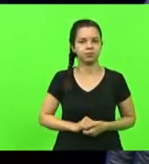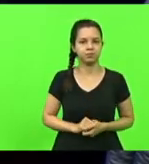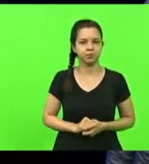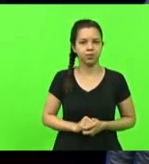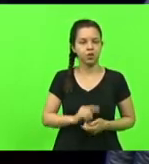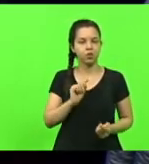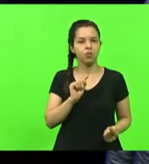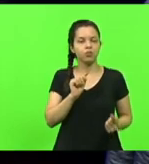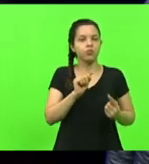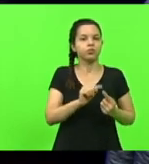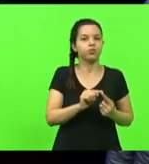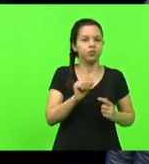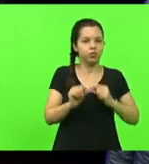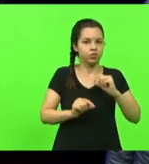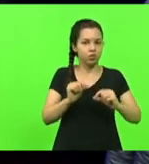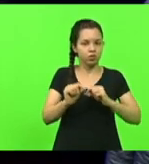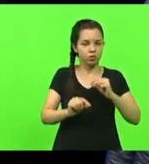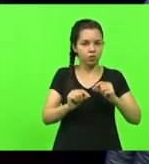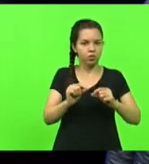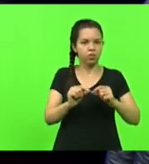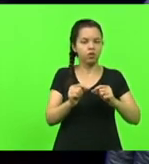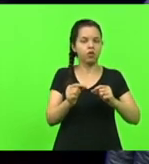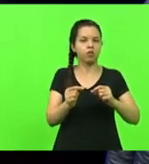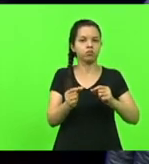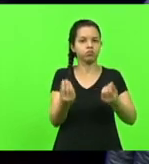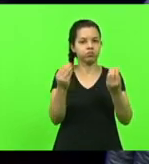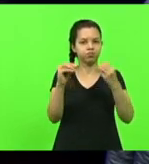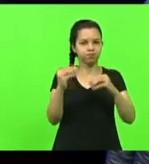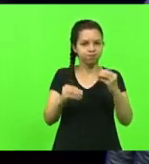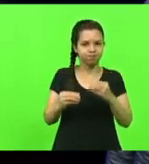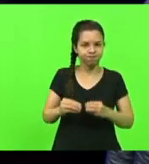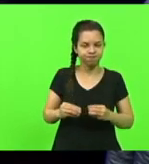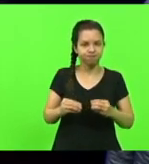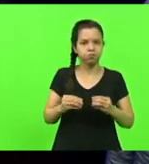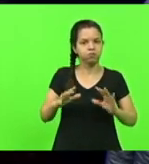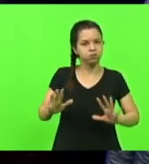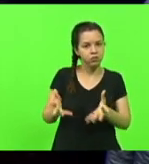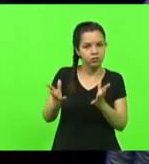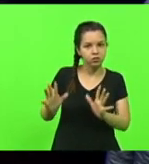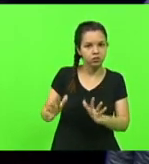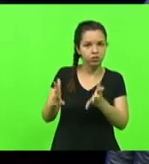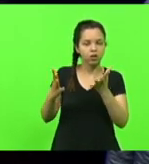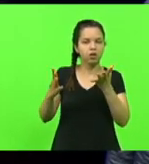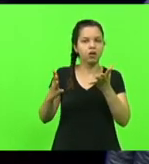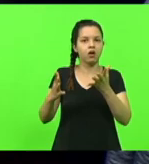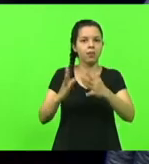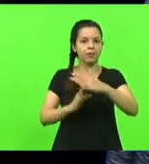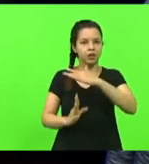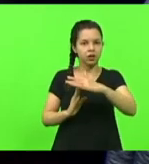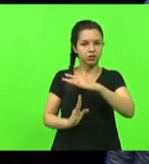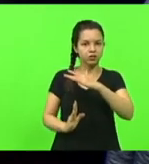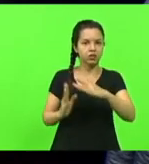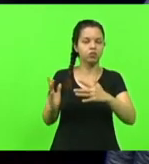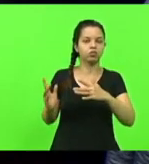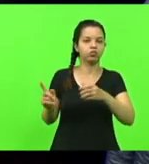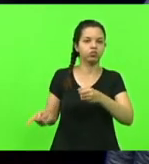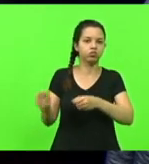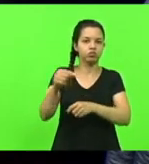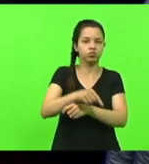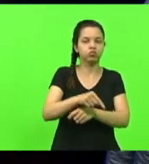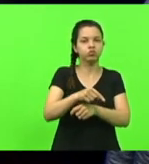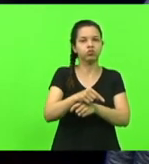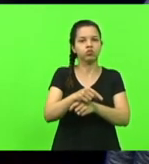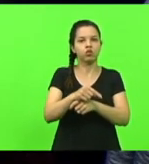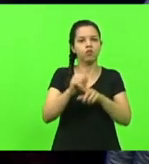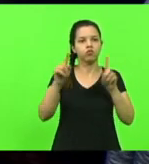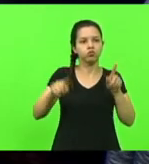objetivo de suprir, de incentivar a migração de funcionários efetivos do Estado para